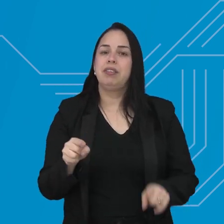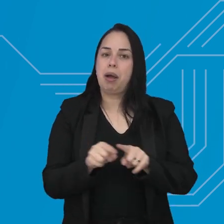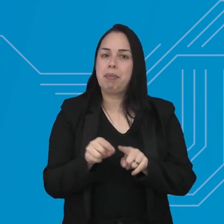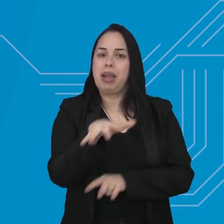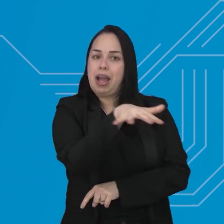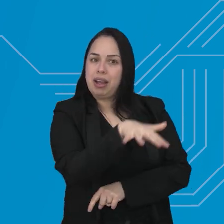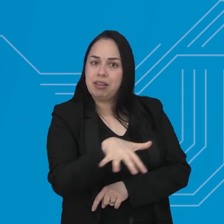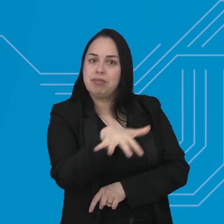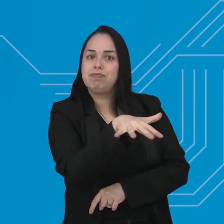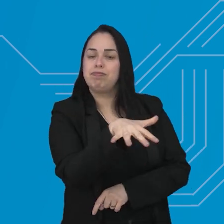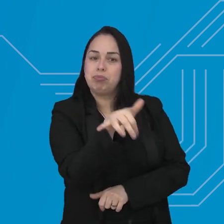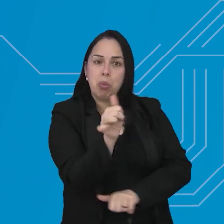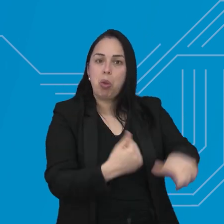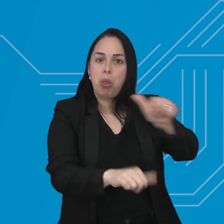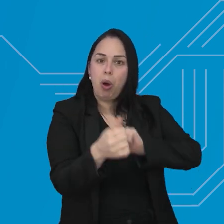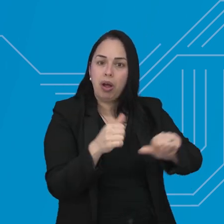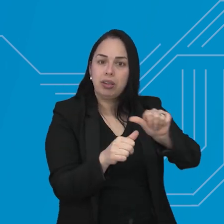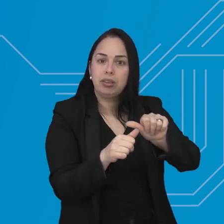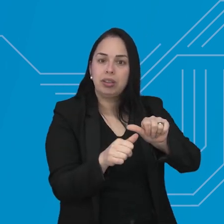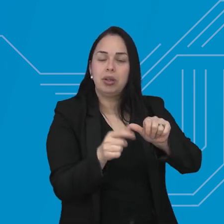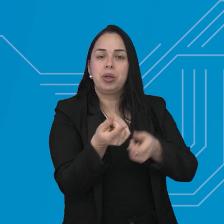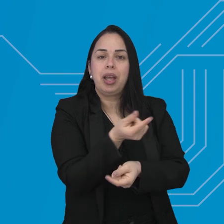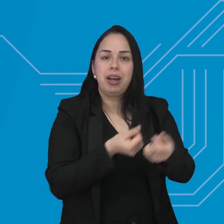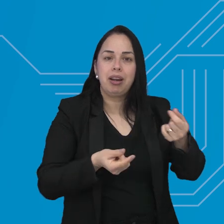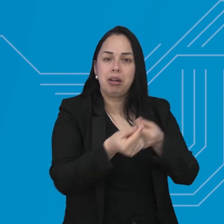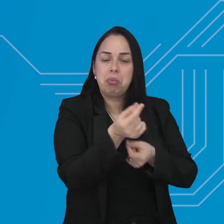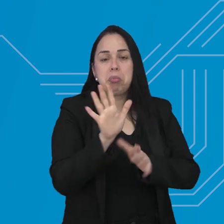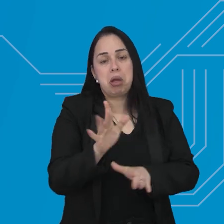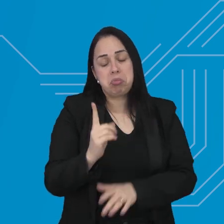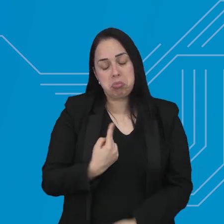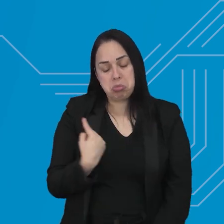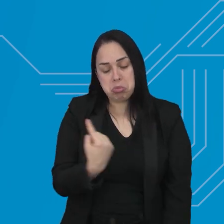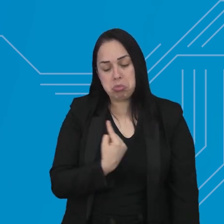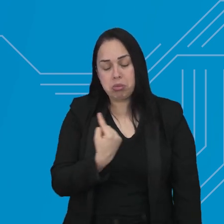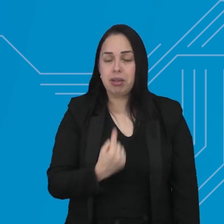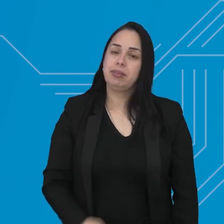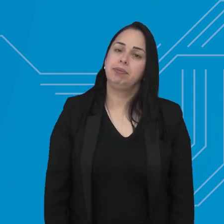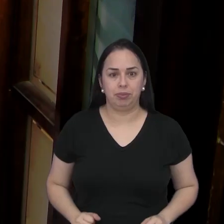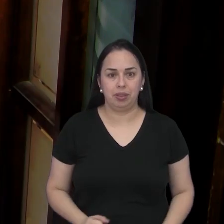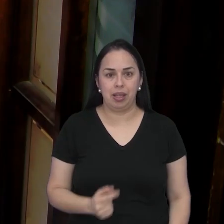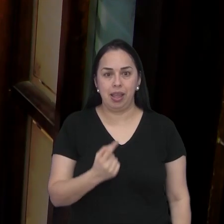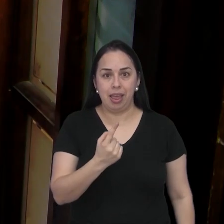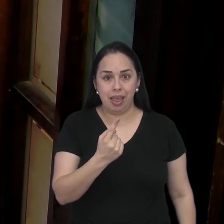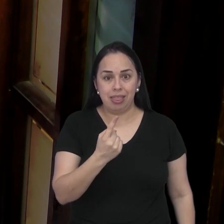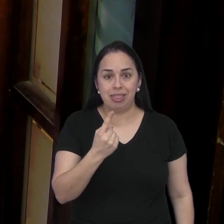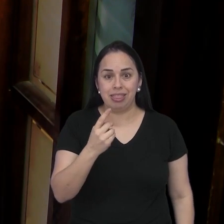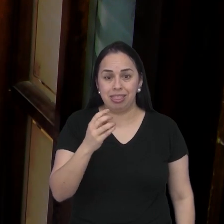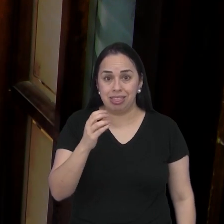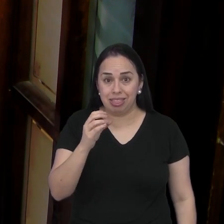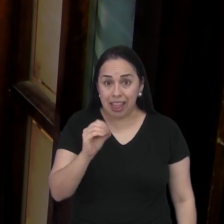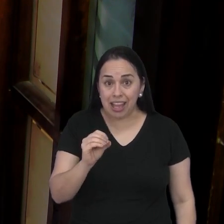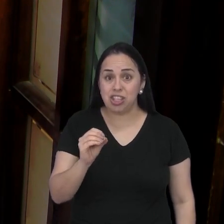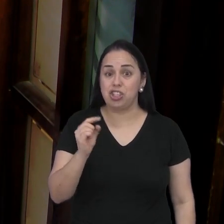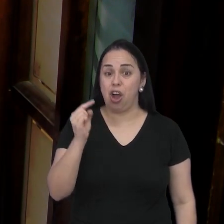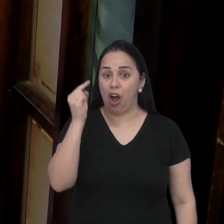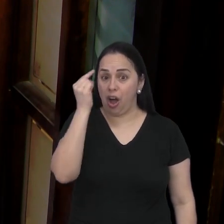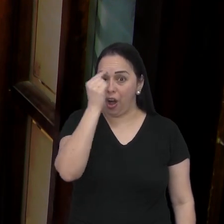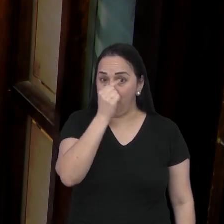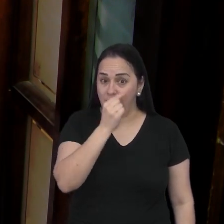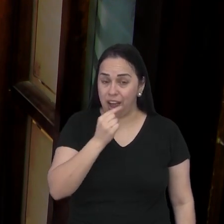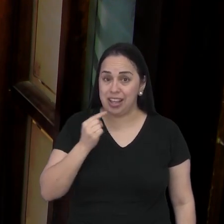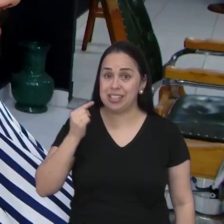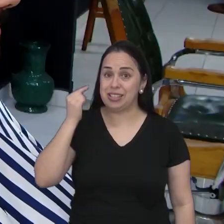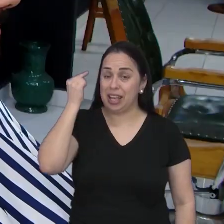mercado se moldou a essa realidade, o que os especialistas chamam de economia da solidão. 10 horas. Esse é o tempo que